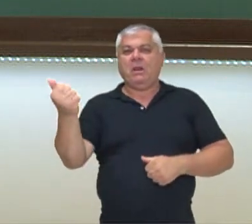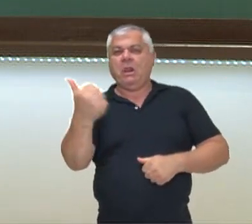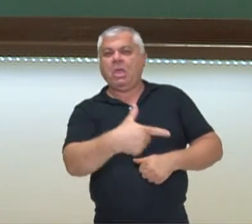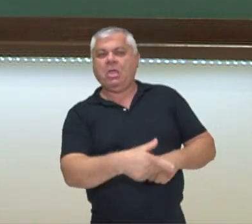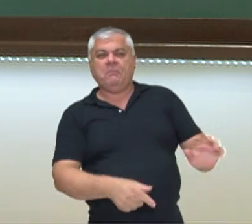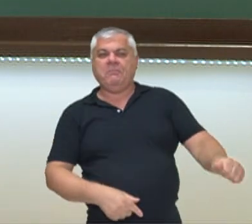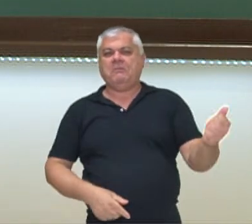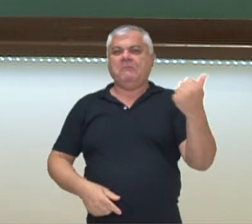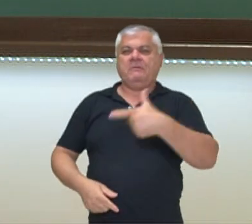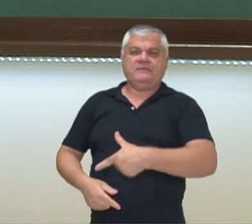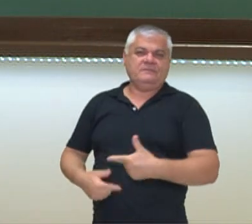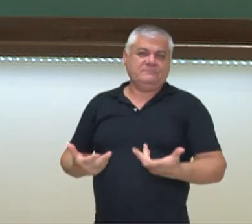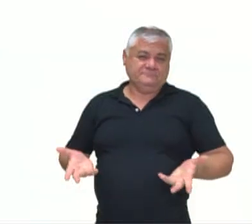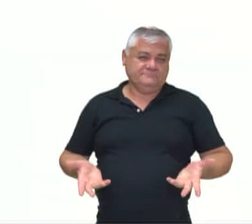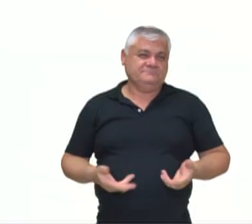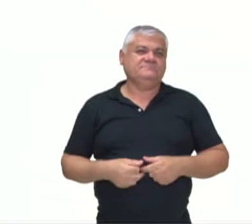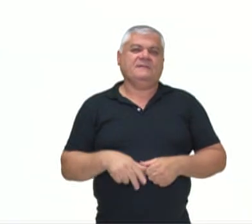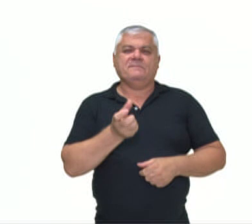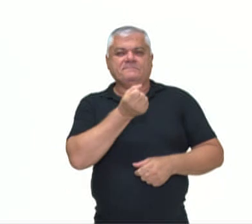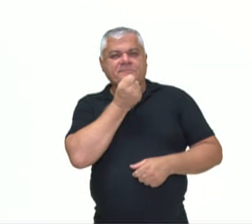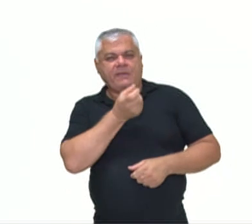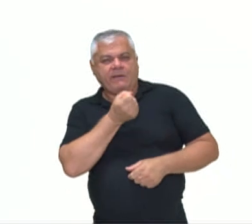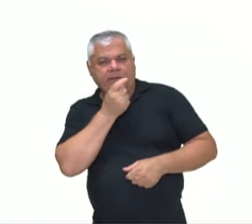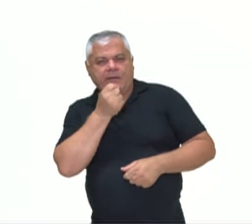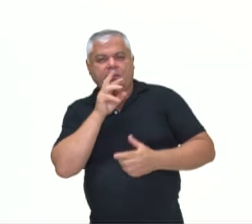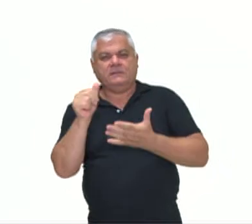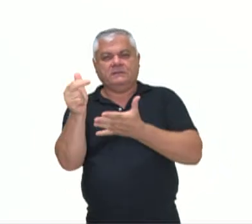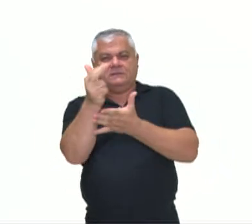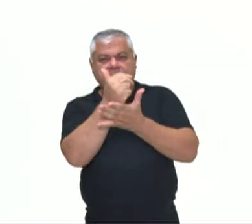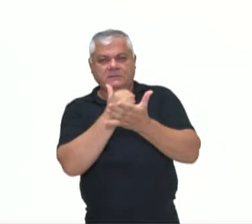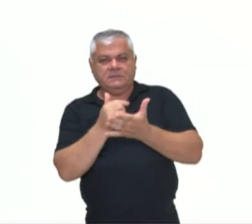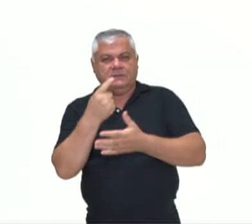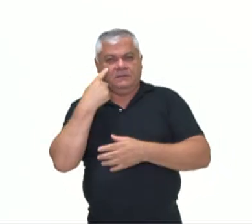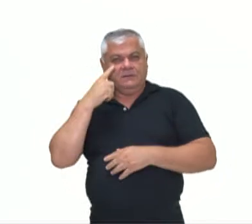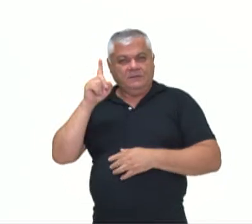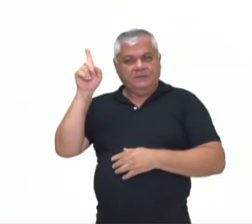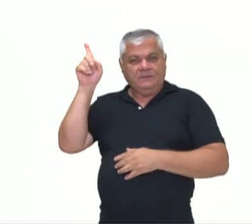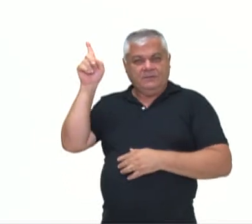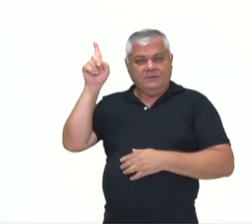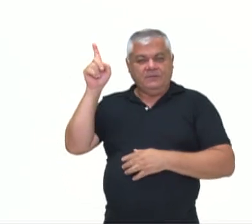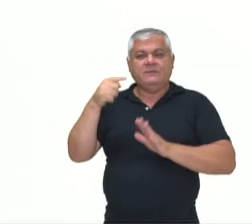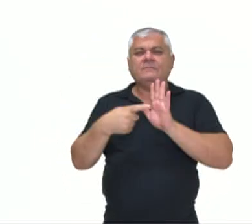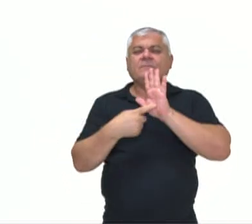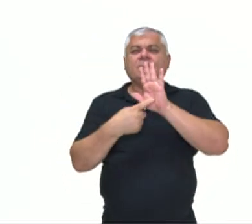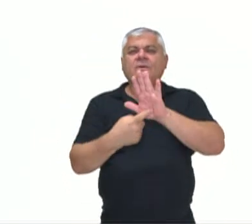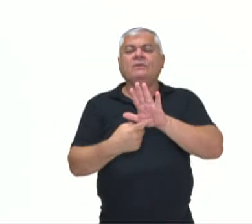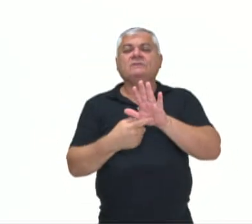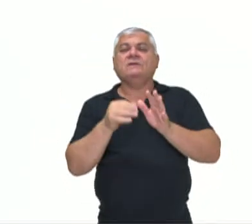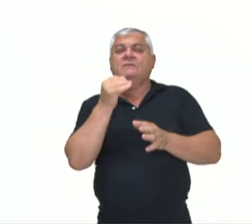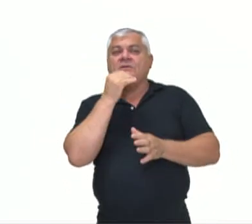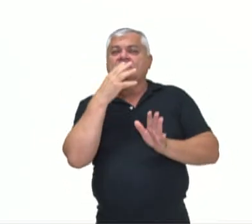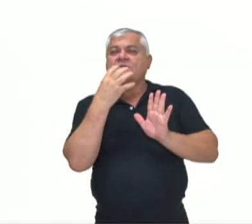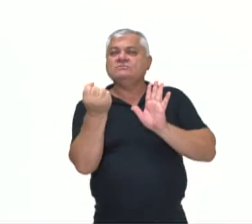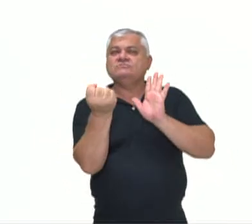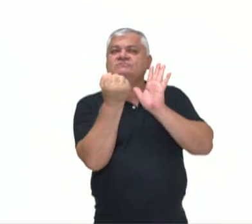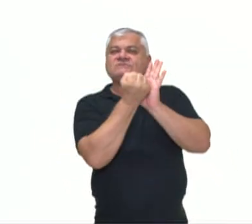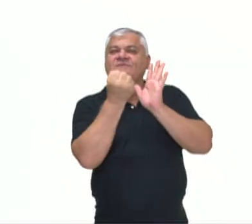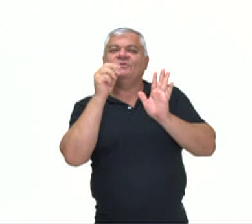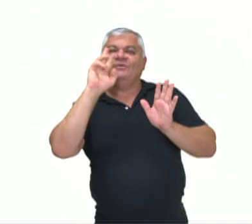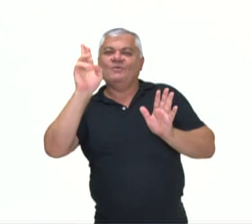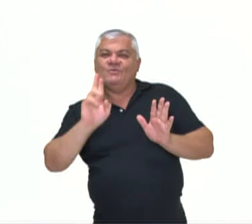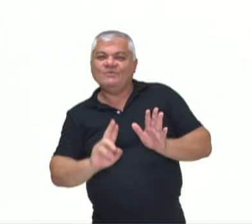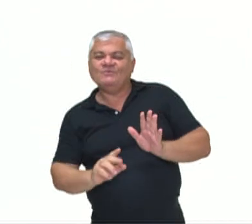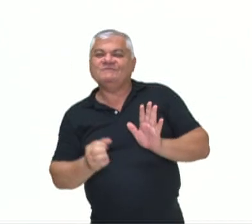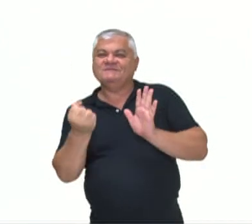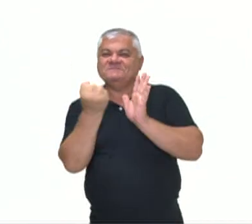fim, muitas charges foram feitas na época, aqui nós temos uma que mostravam tanto um símbolo soviético quanto um